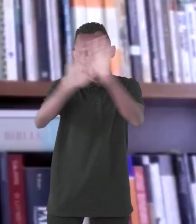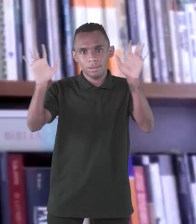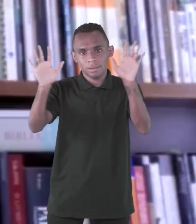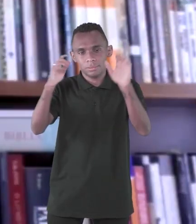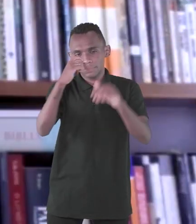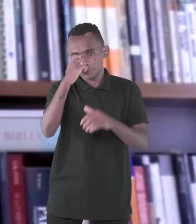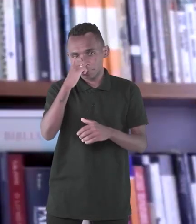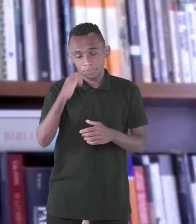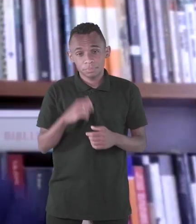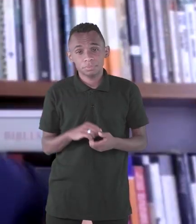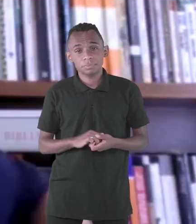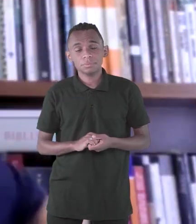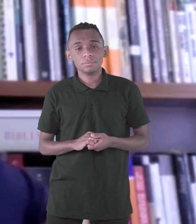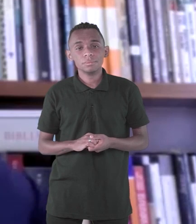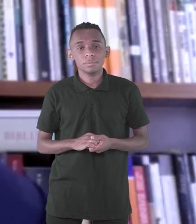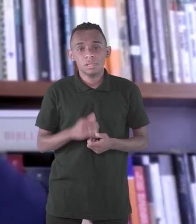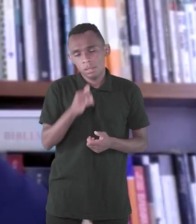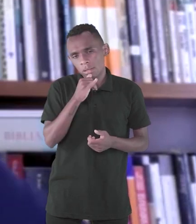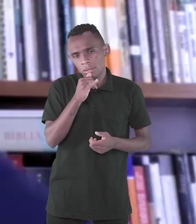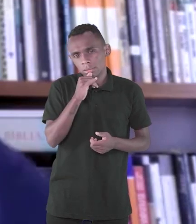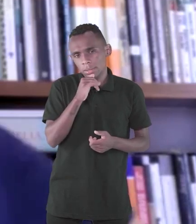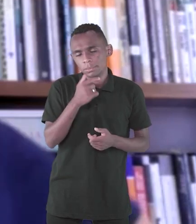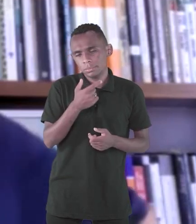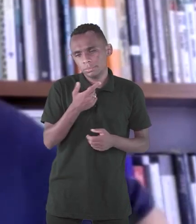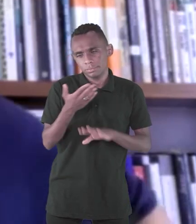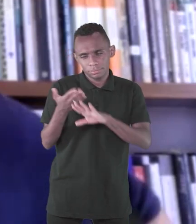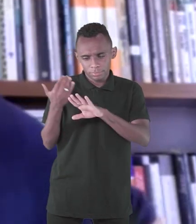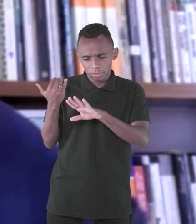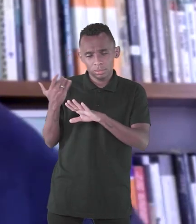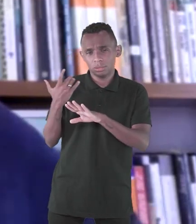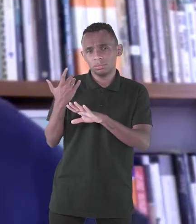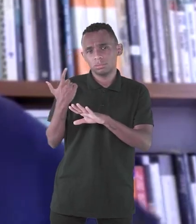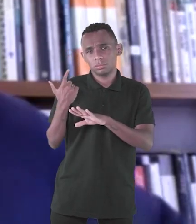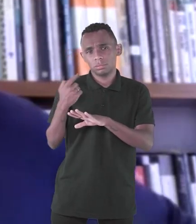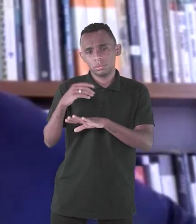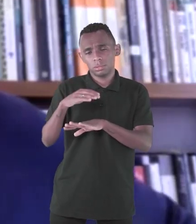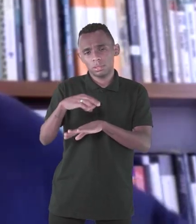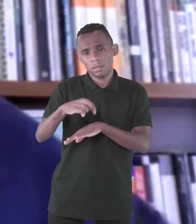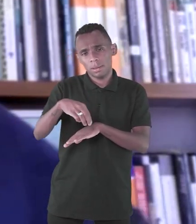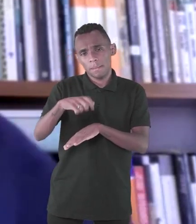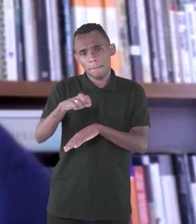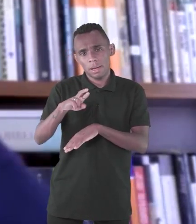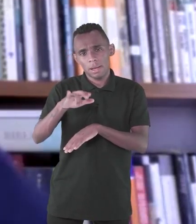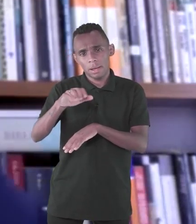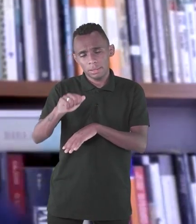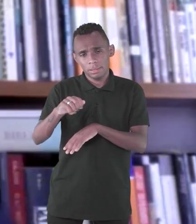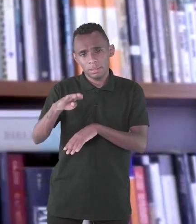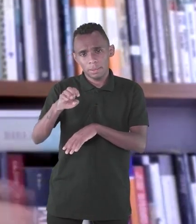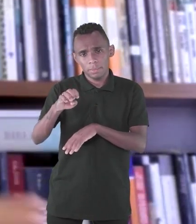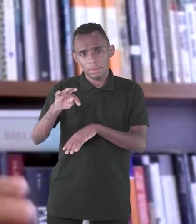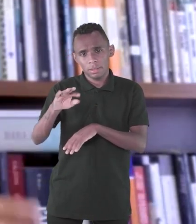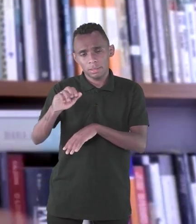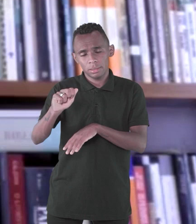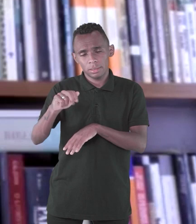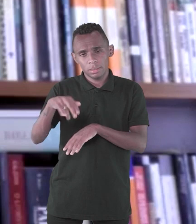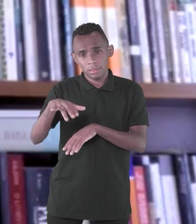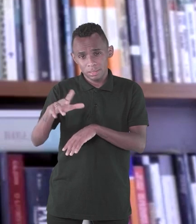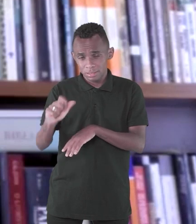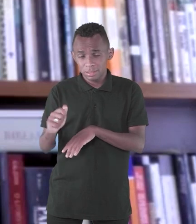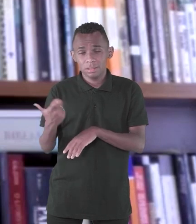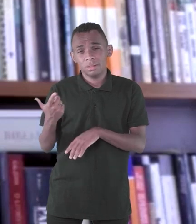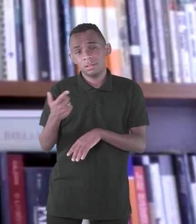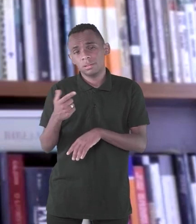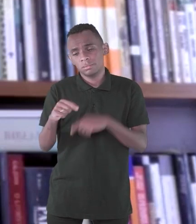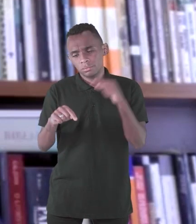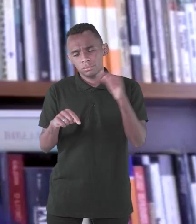por exemplo, Maria Bethânia lançou esse disco Noturno, né? E aí uma amiga minha me mandou, vem cá, já ouviu o Noturno da